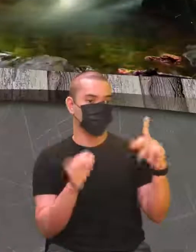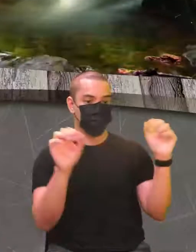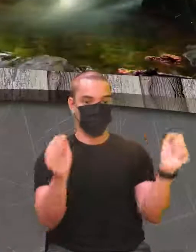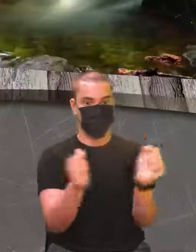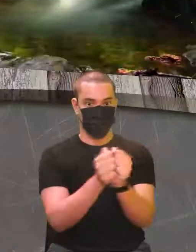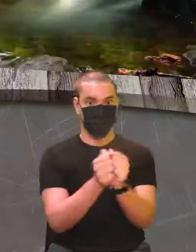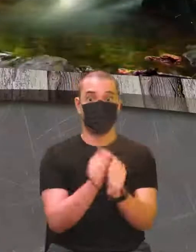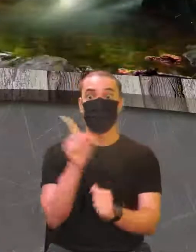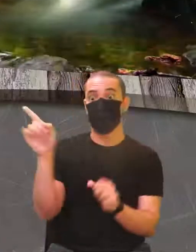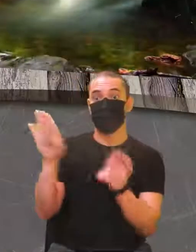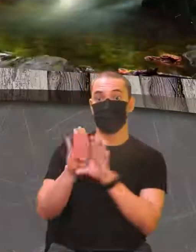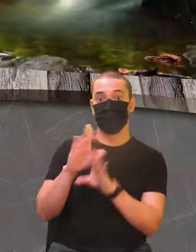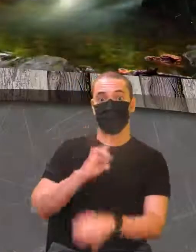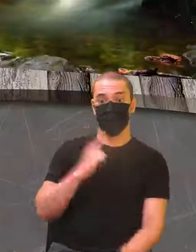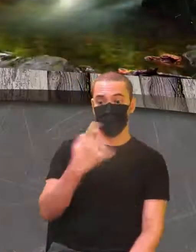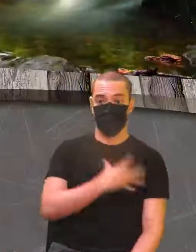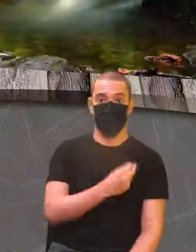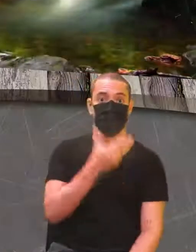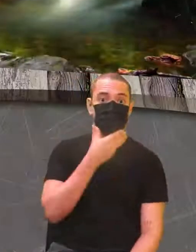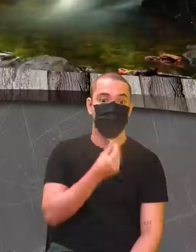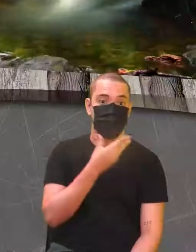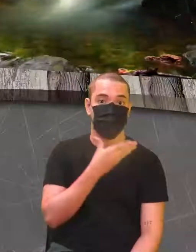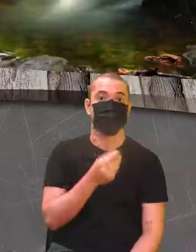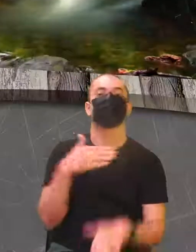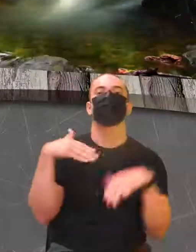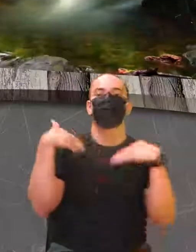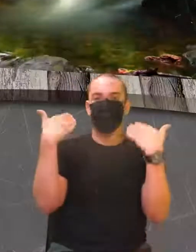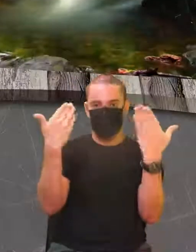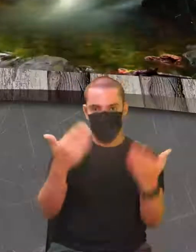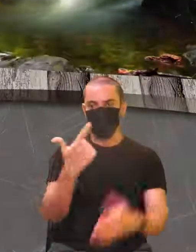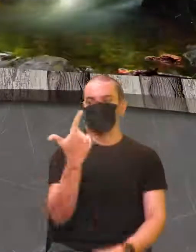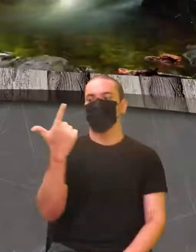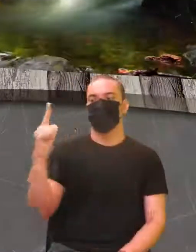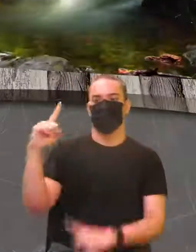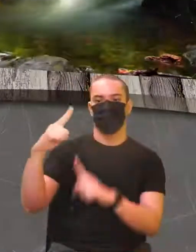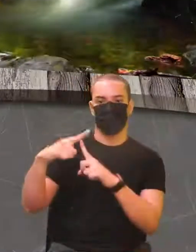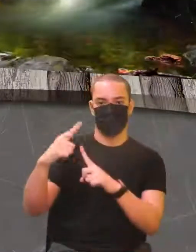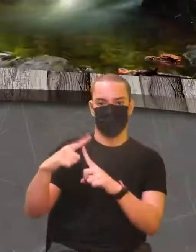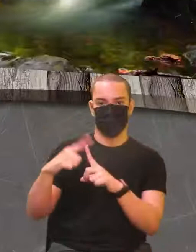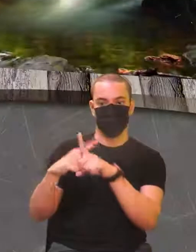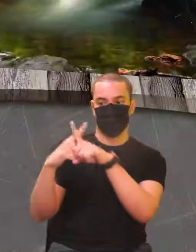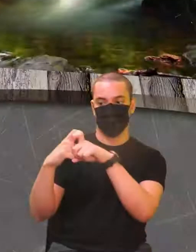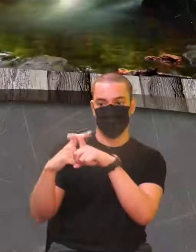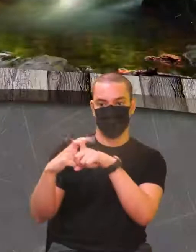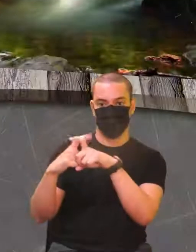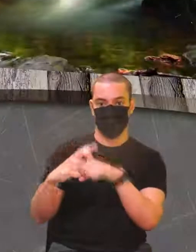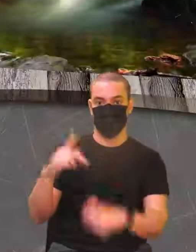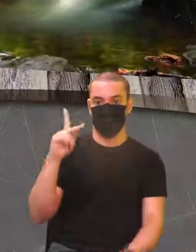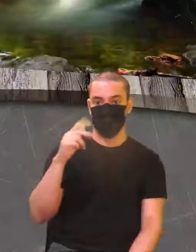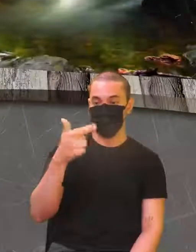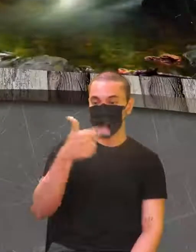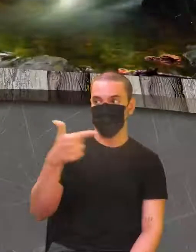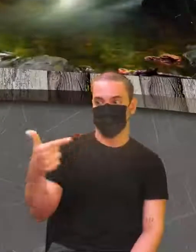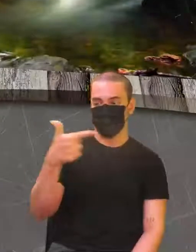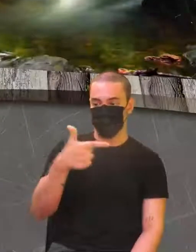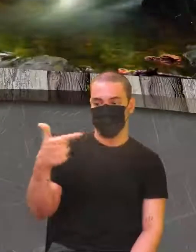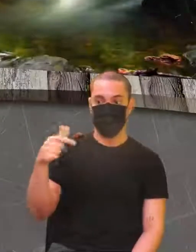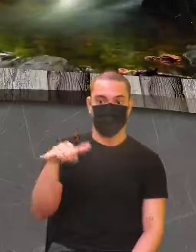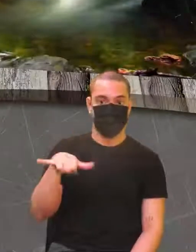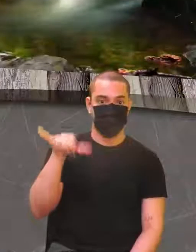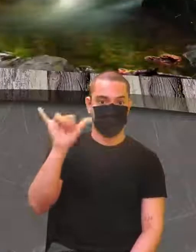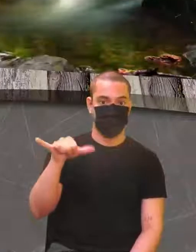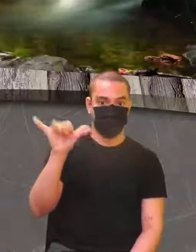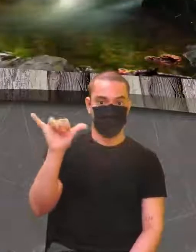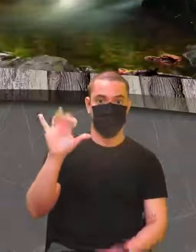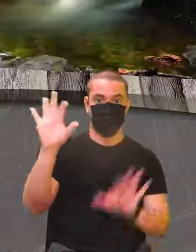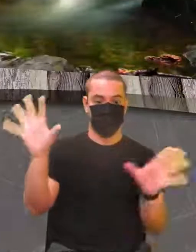um menino. Então, aí agora entra o outro tipo de cromossomo dele, o 22Y, para se